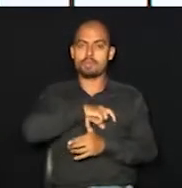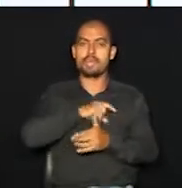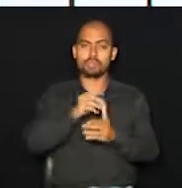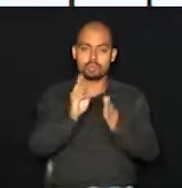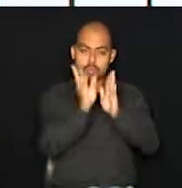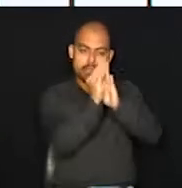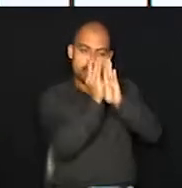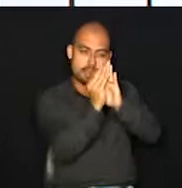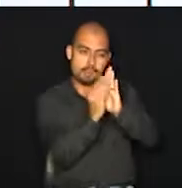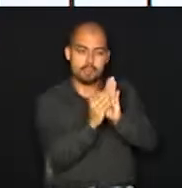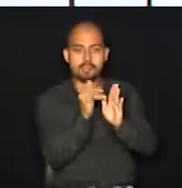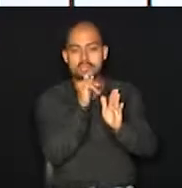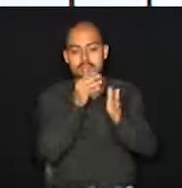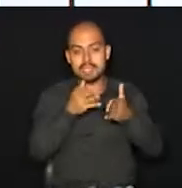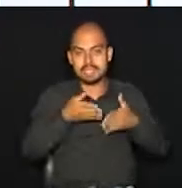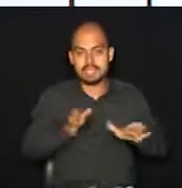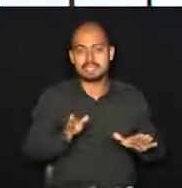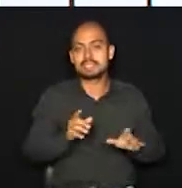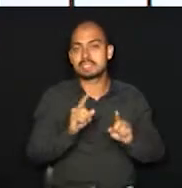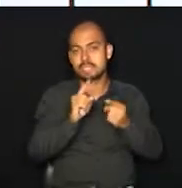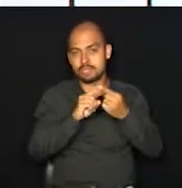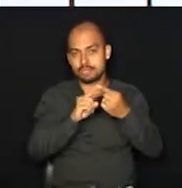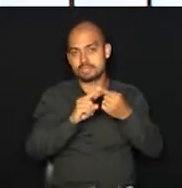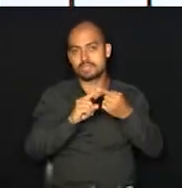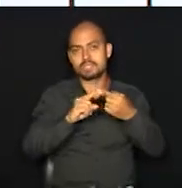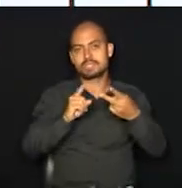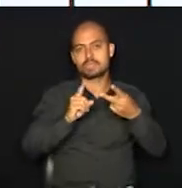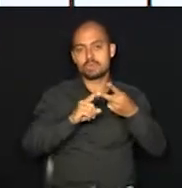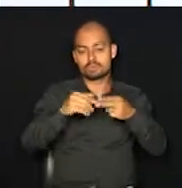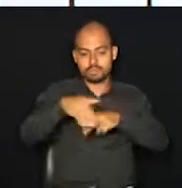ou certidão de nascimento, cartão cidadão,